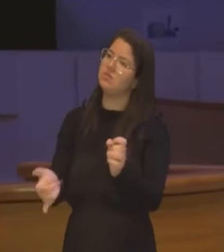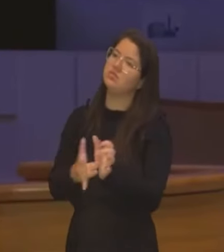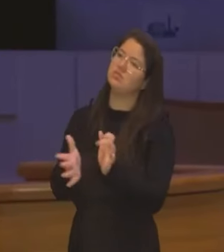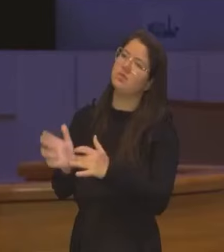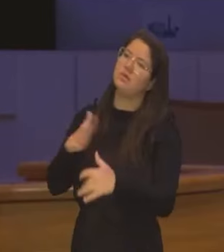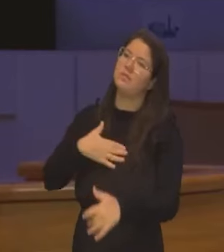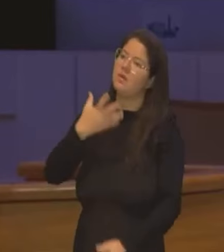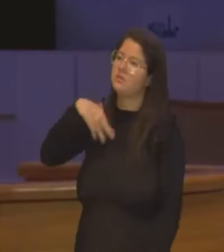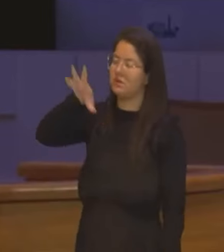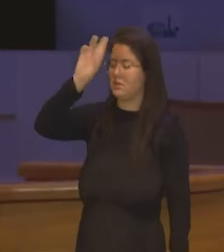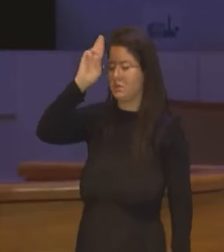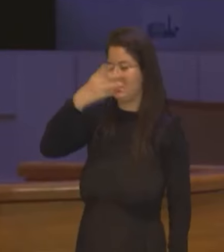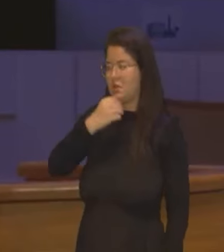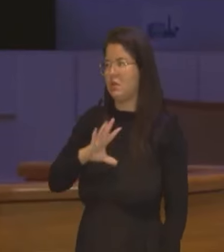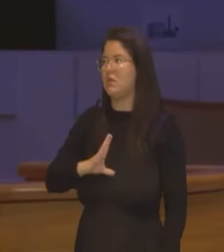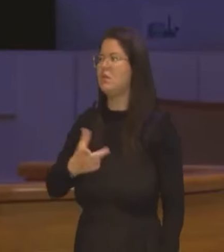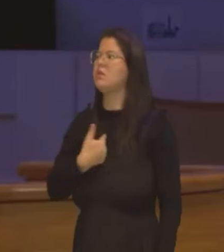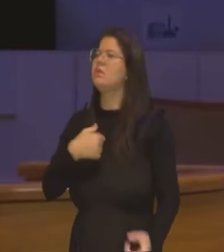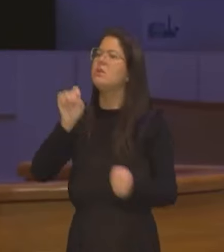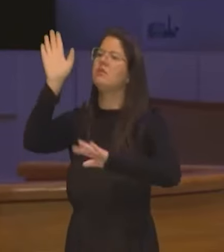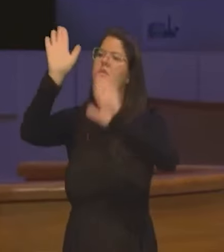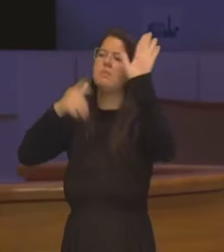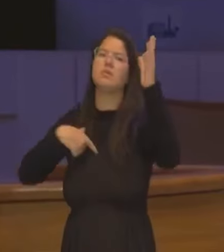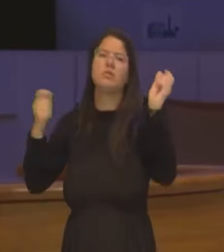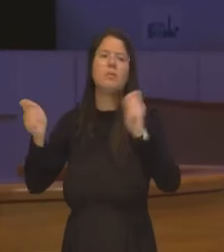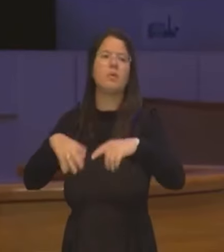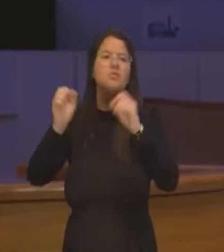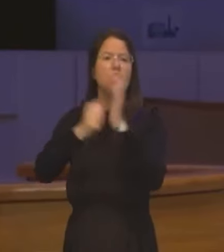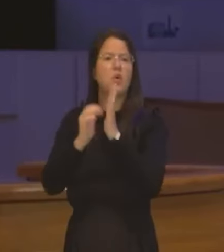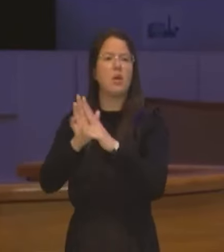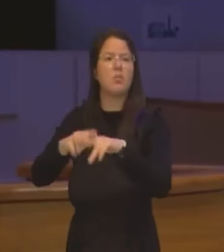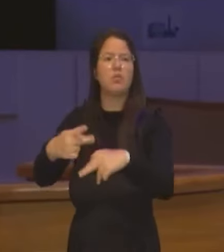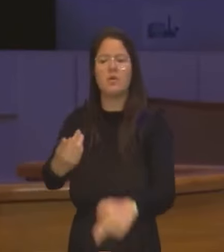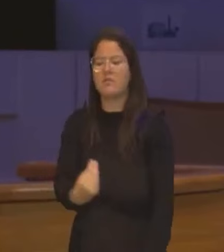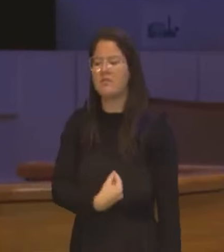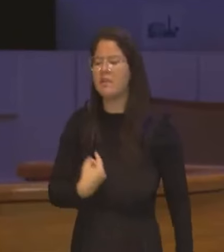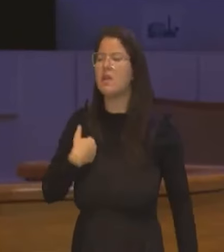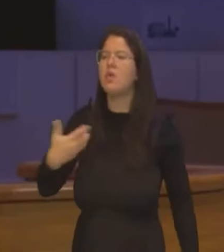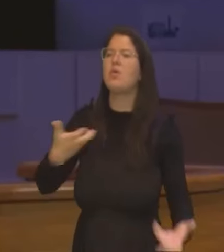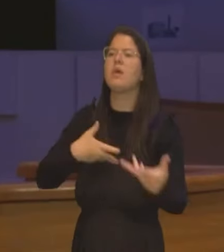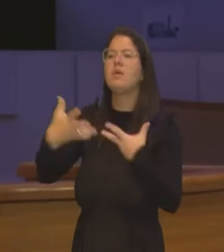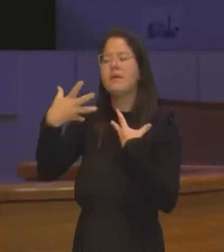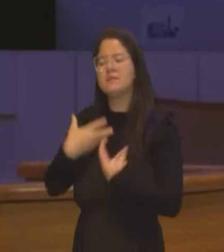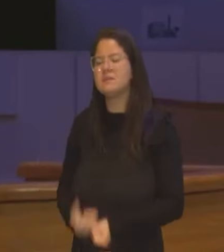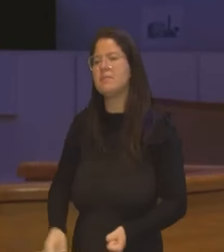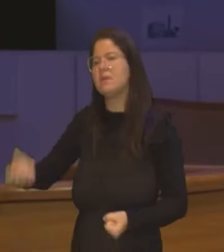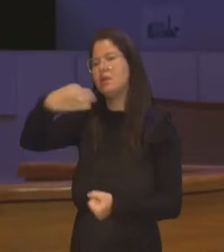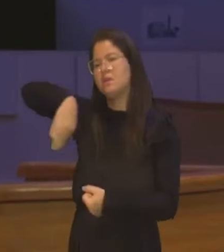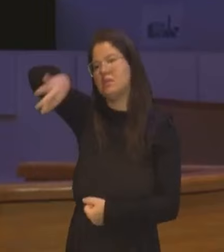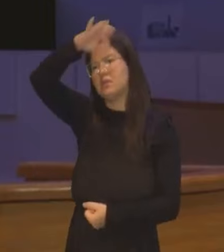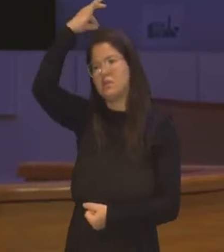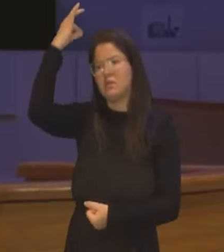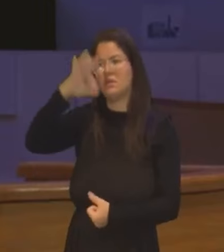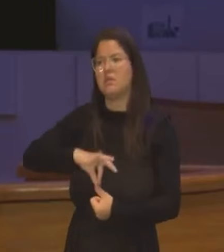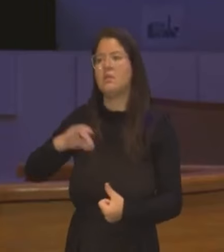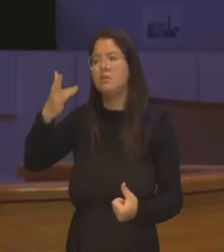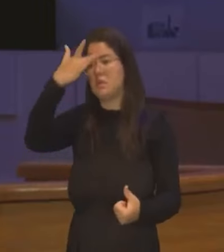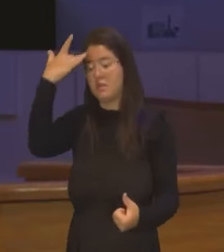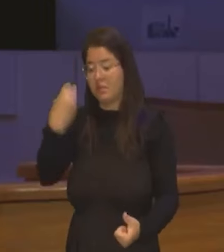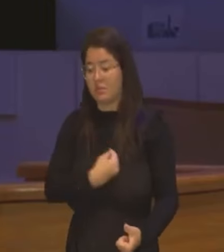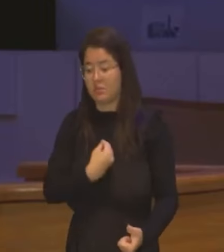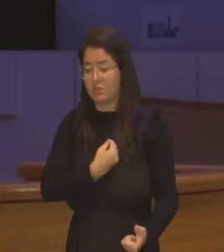e meu Salvador. Levante sua mão também para que nós possamos orar por você. Eu quero receber a presença de Jesus. Alguém nessa